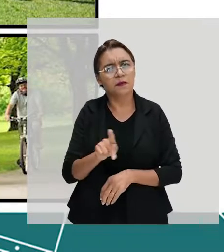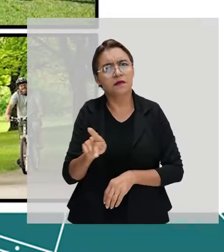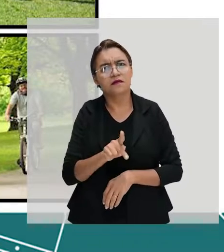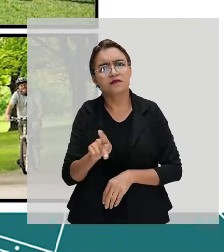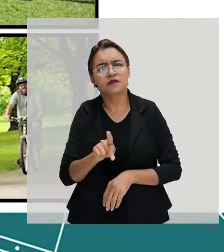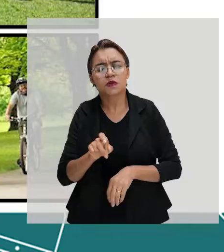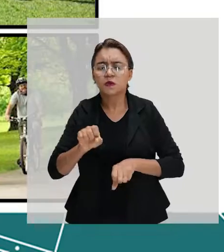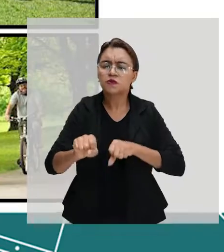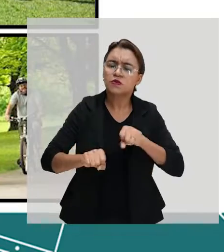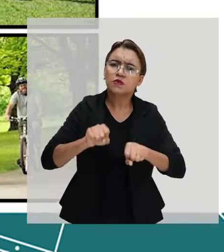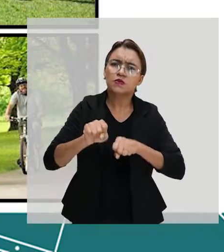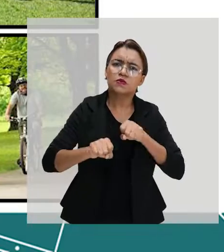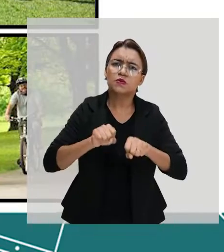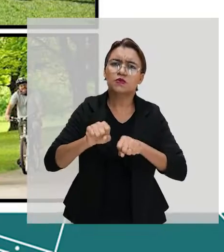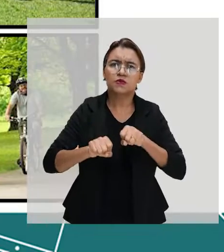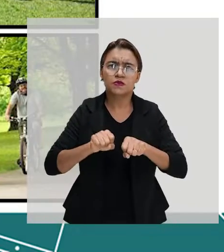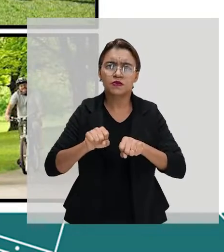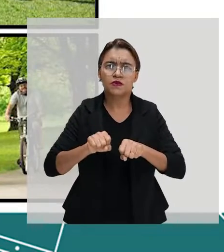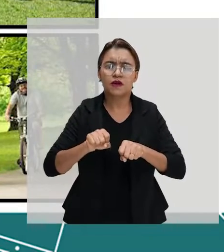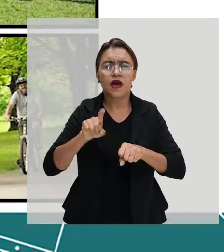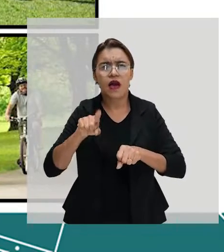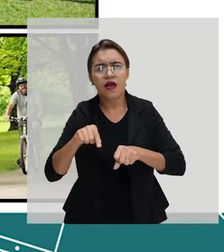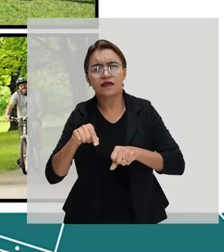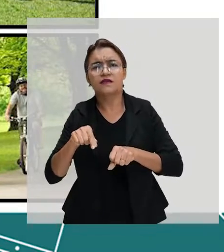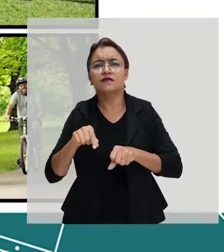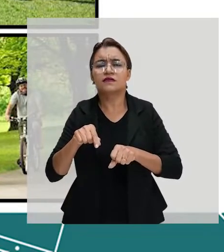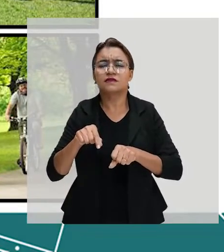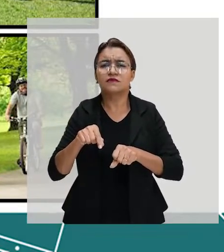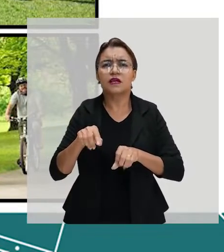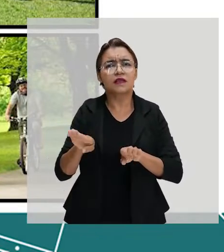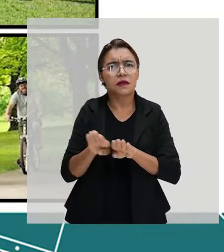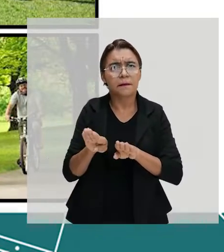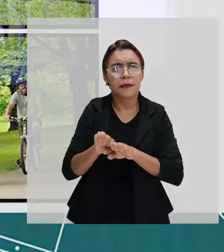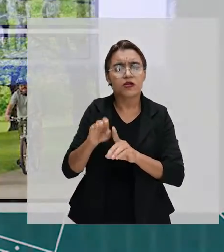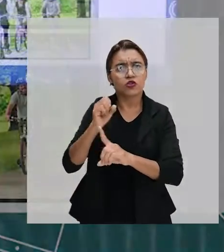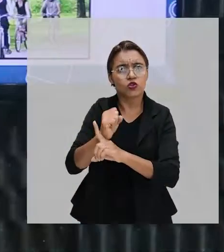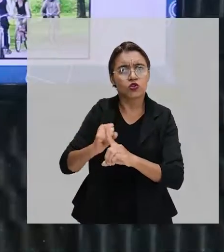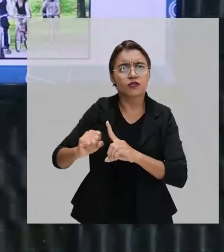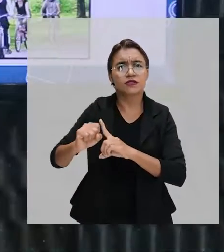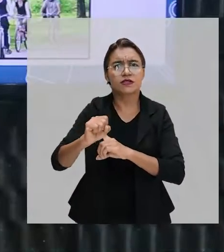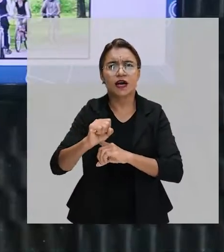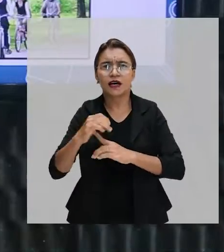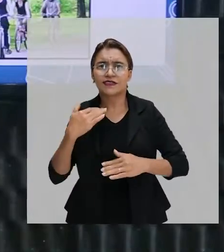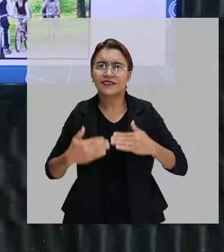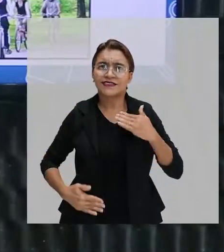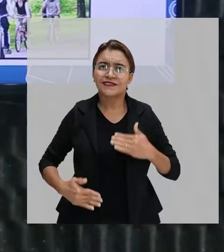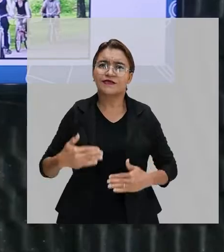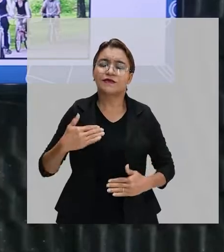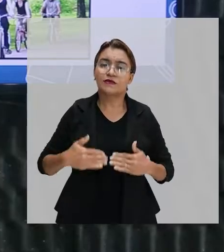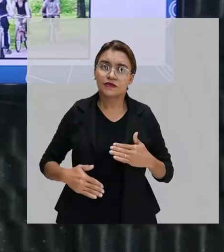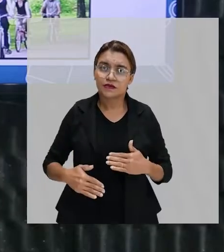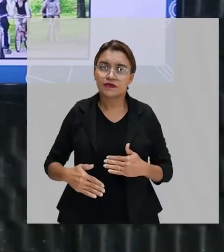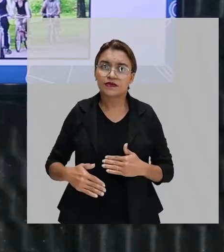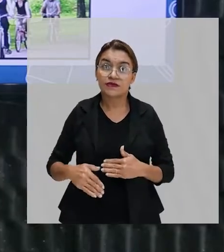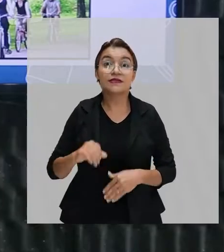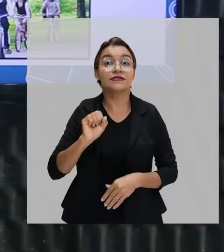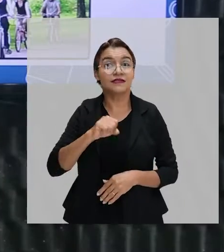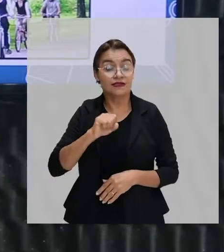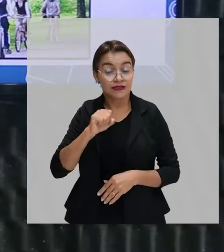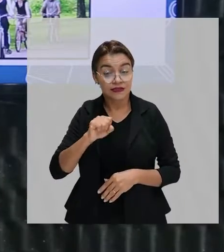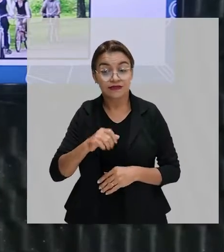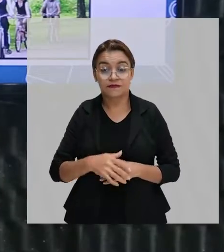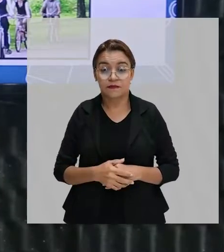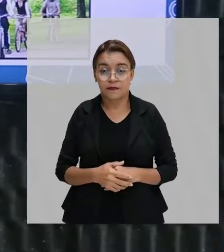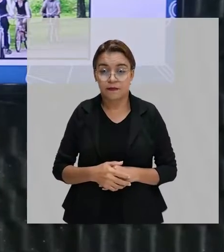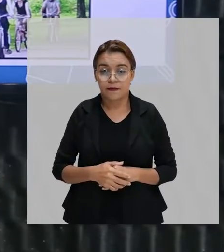andando de bicicleta tá travando aqueles aspectos sociais cognitivos físicos do indivíduo um taco o taco até